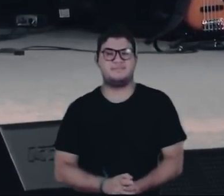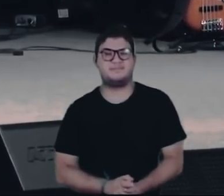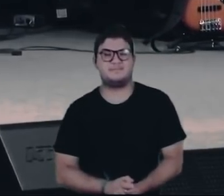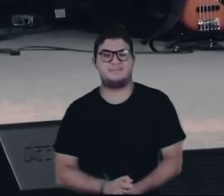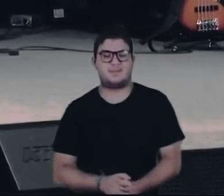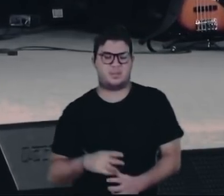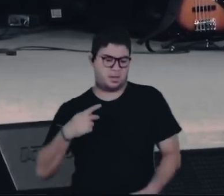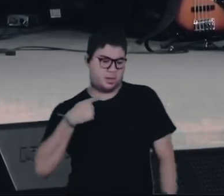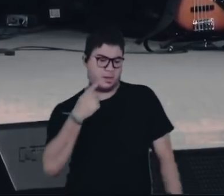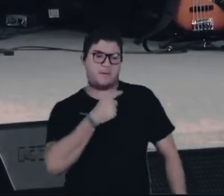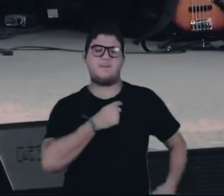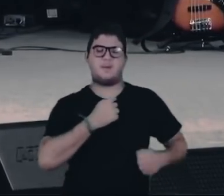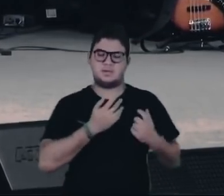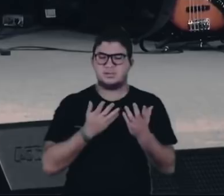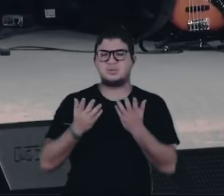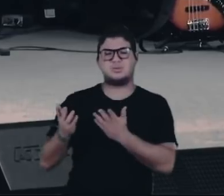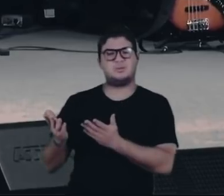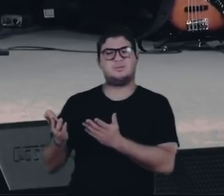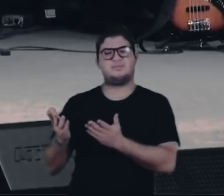o pastor deu a oportunidade.